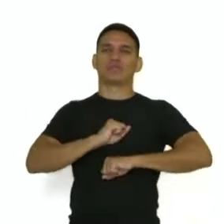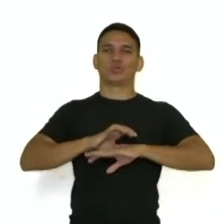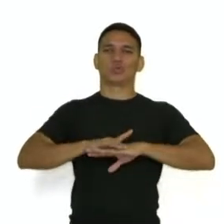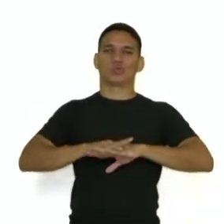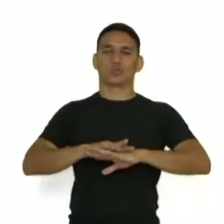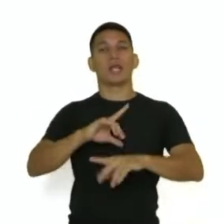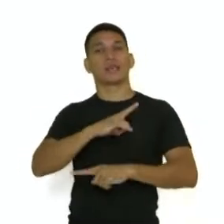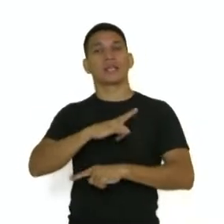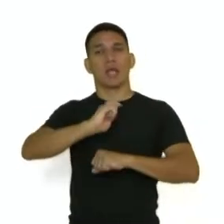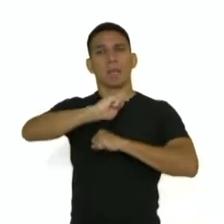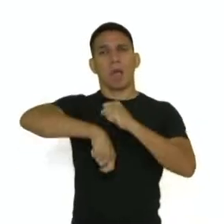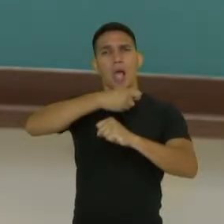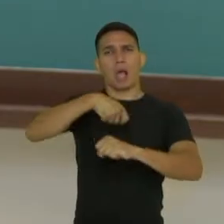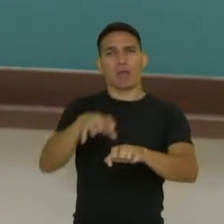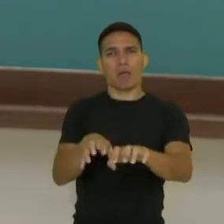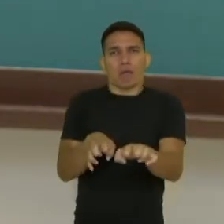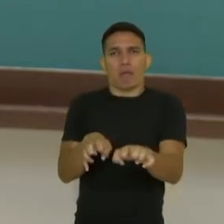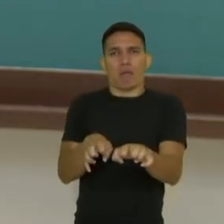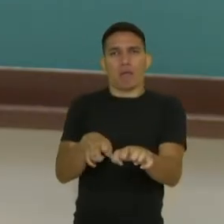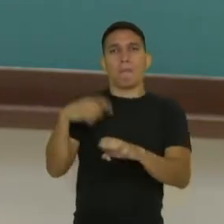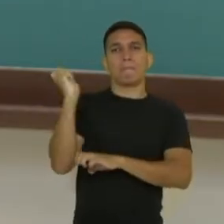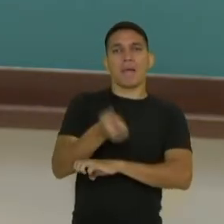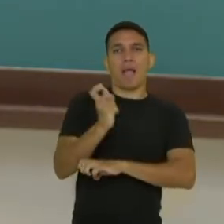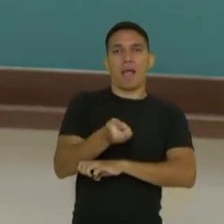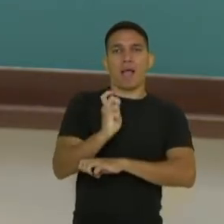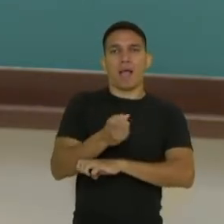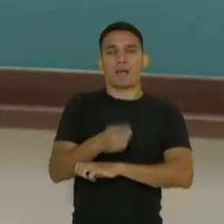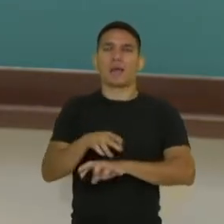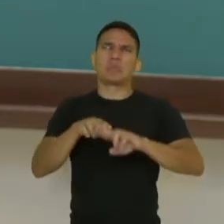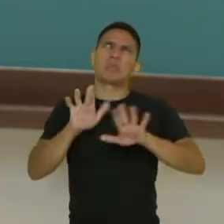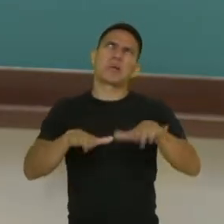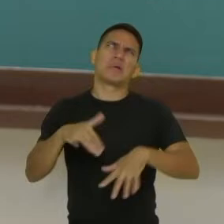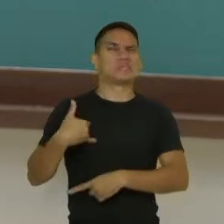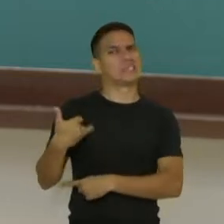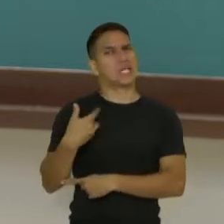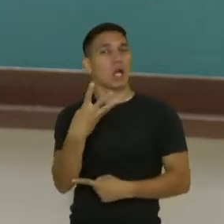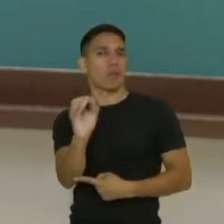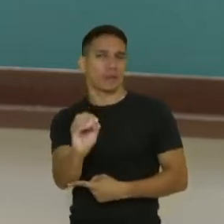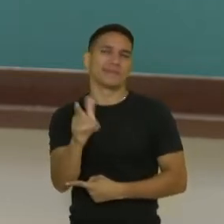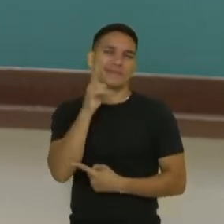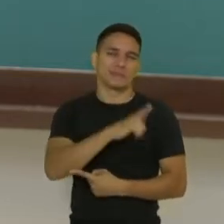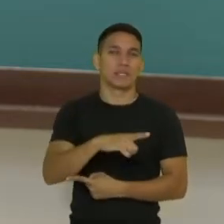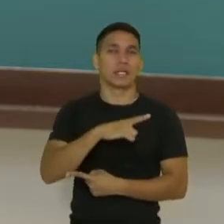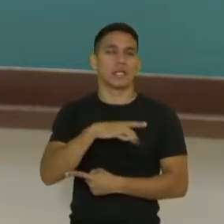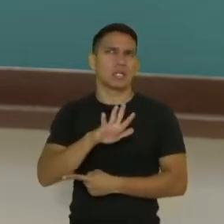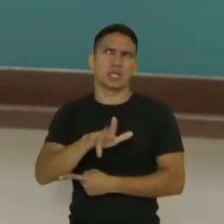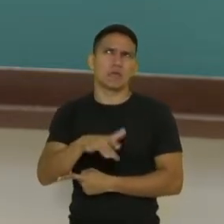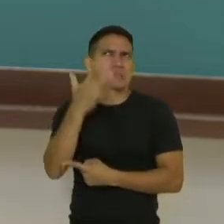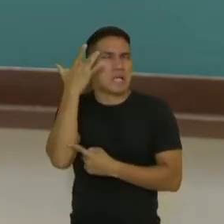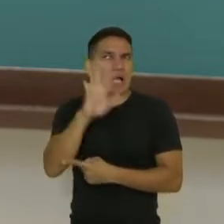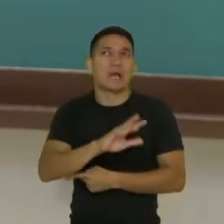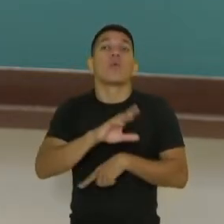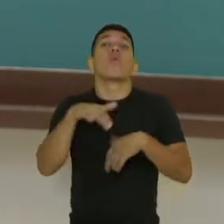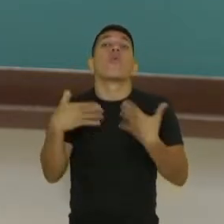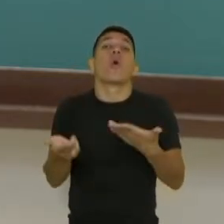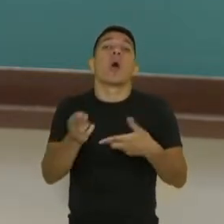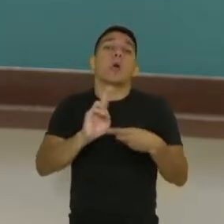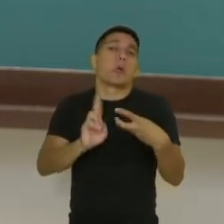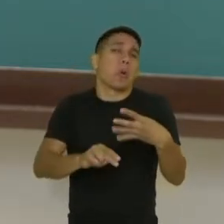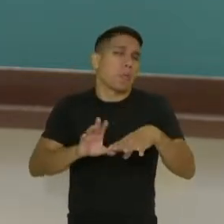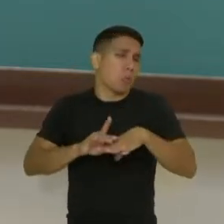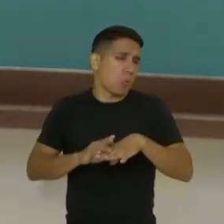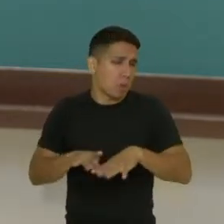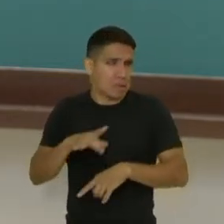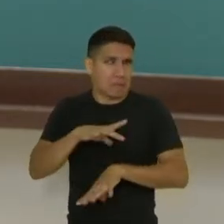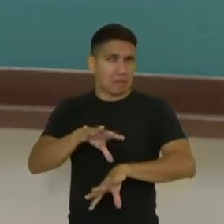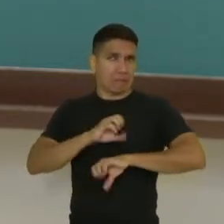couro em suas mãos deformados para poder trabalhar. Ou seja, quando ele tinha 40 anos, mais ou menos, ele teve, não se sabe se é lepra ou sífilis, não sabe o que é isso. A